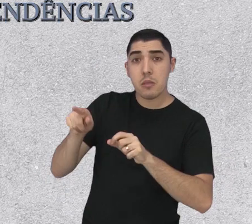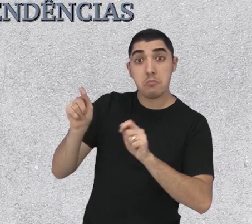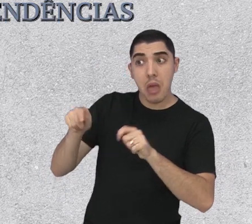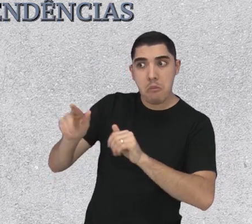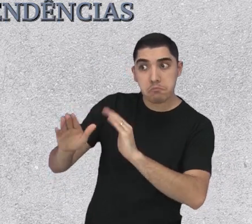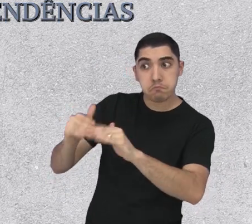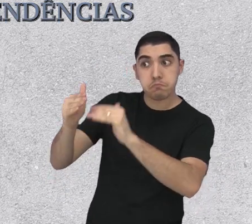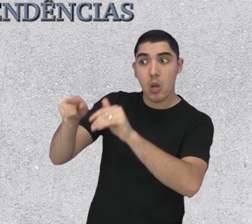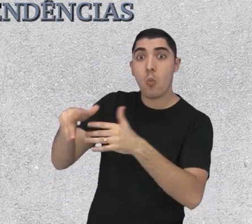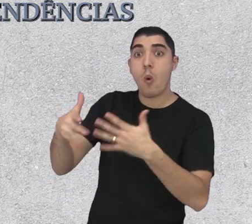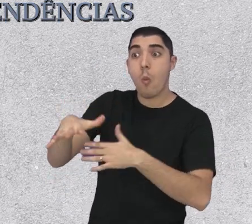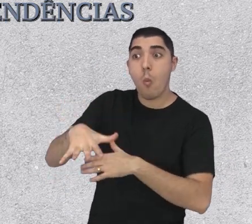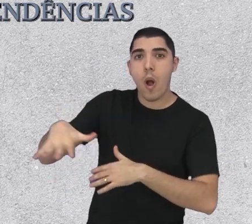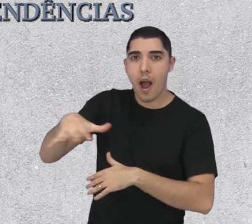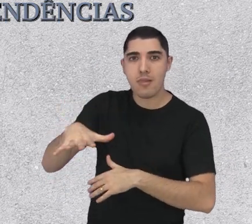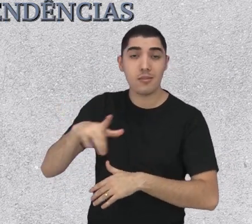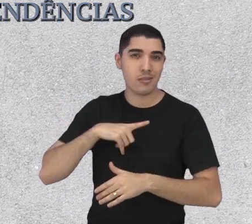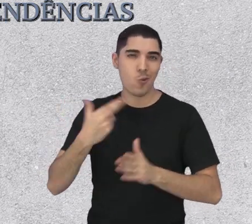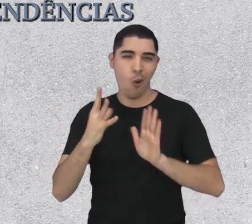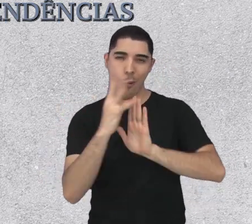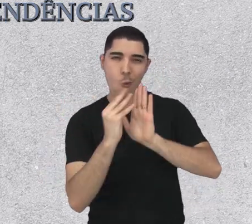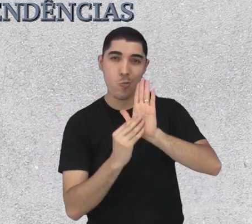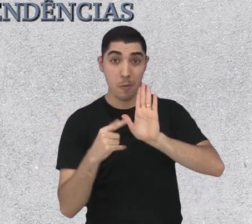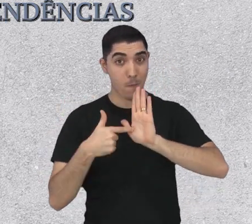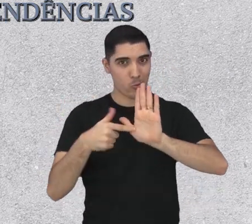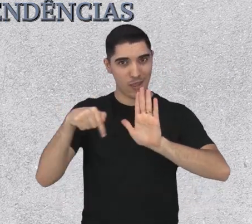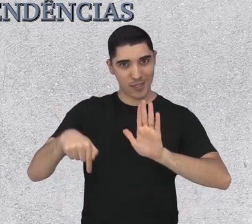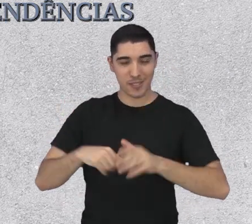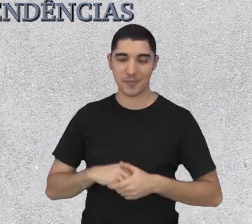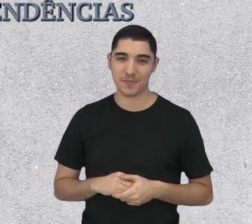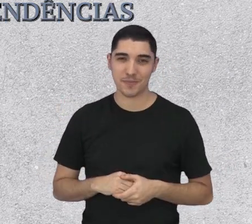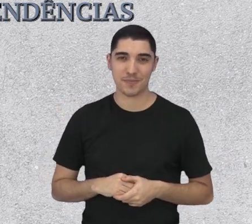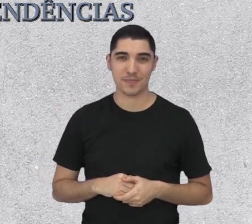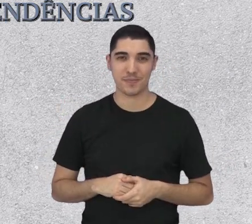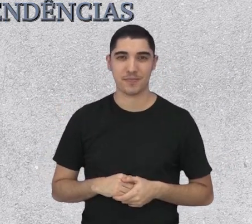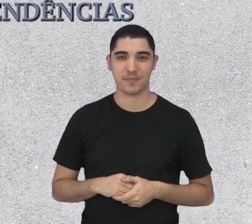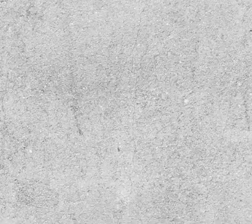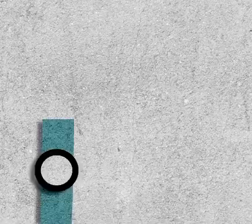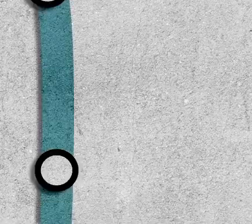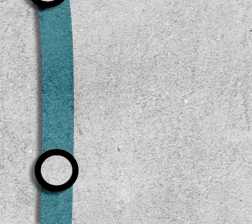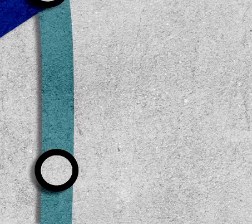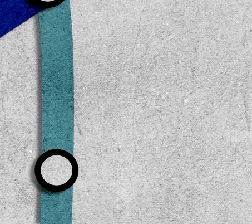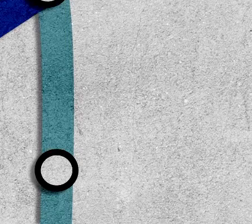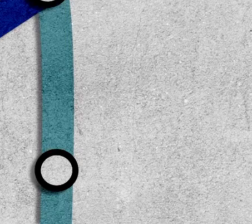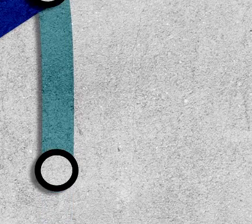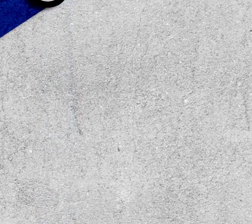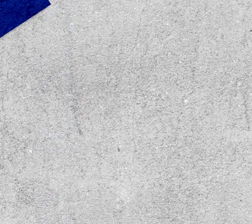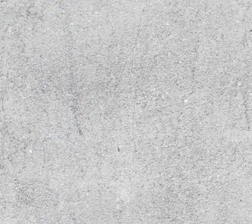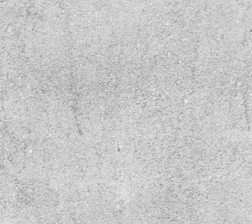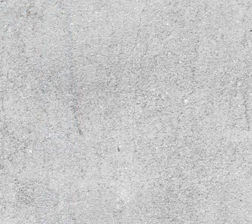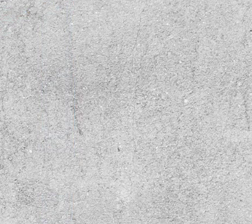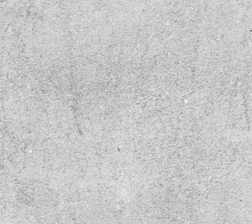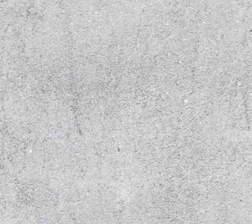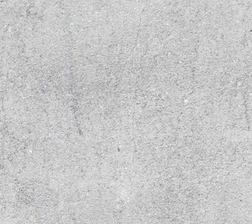tendências, procurando informações e conteúdos, como os feitos aqui pela Estação Mercado.